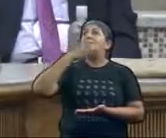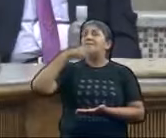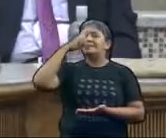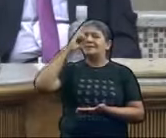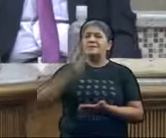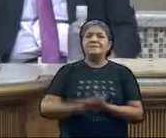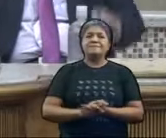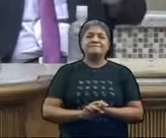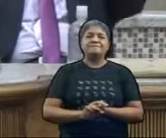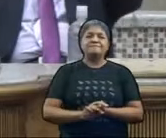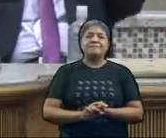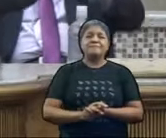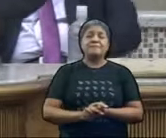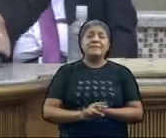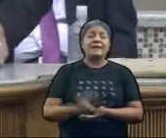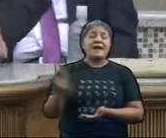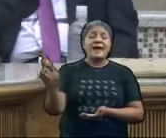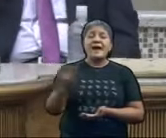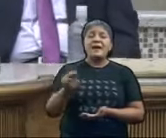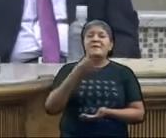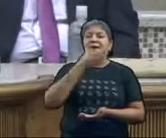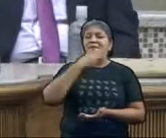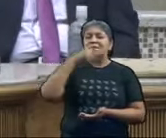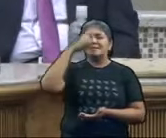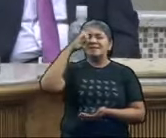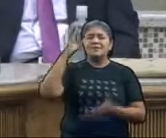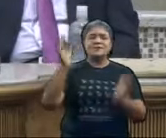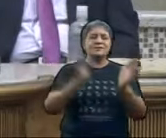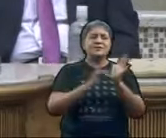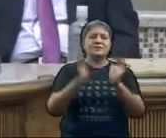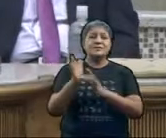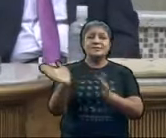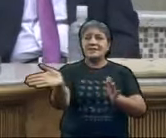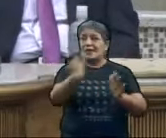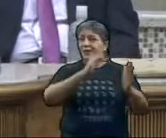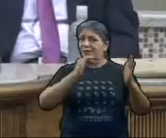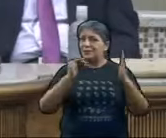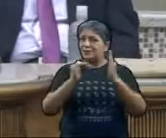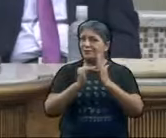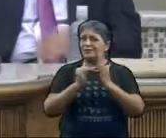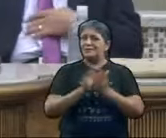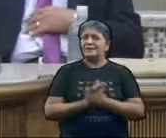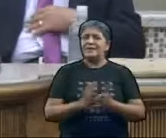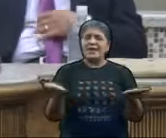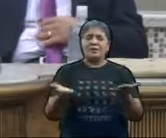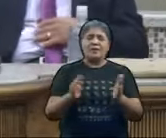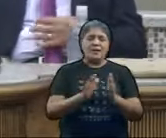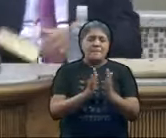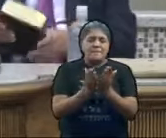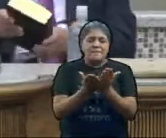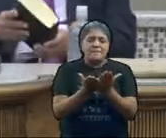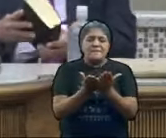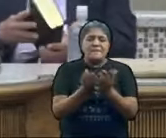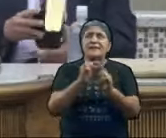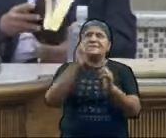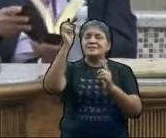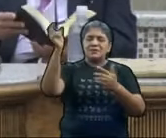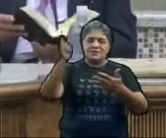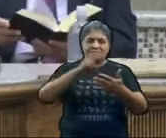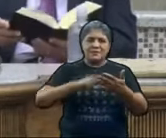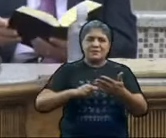paz do Senhor Jesus seja com todos os irmãos e as irmãs. Quero ler com os irmãos a palavra de